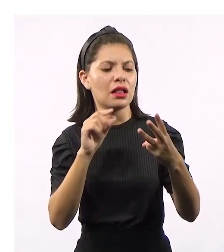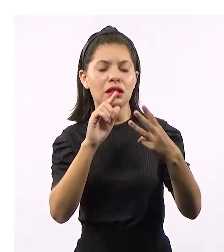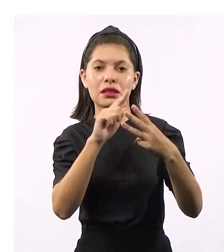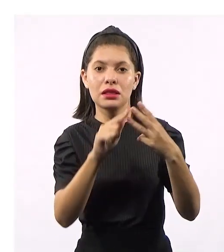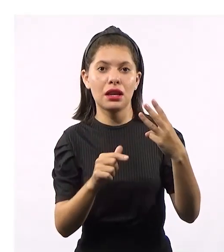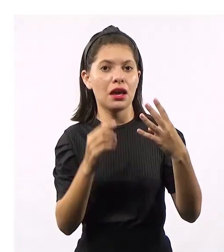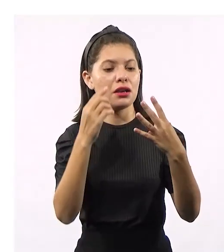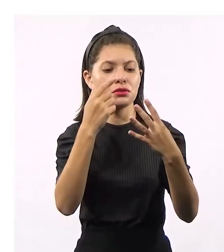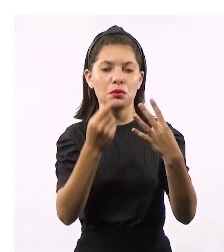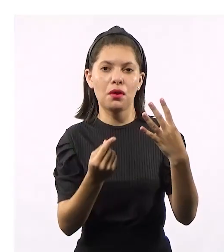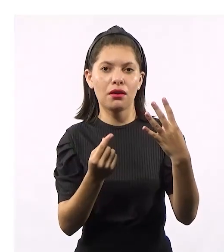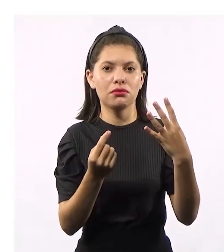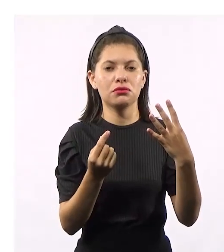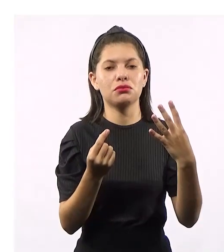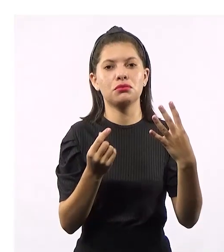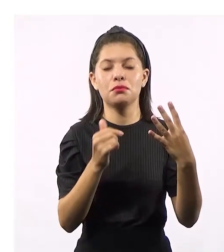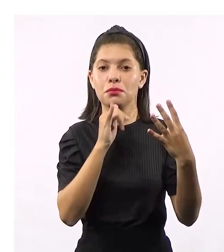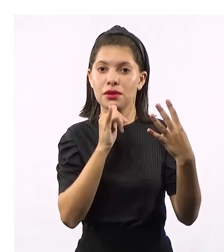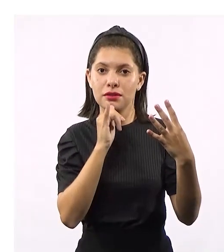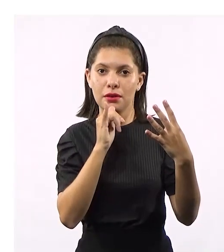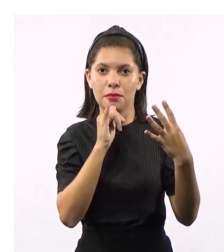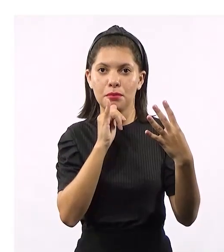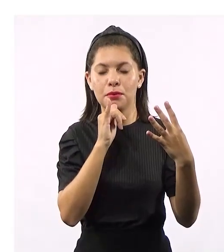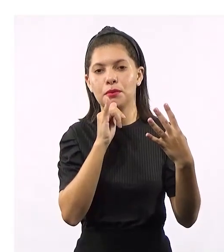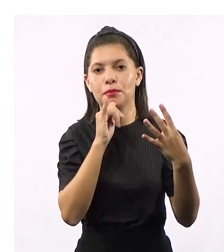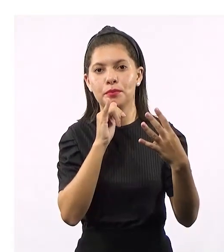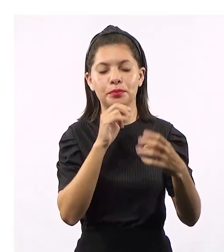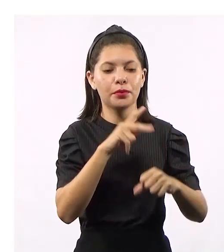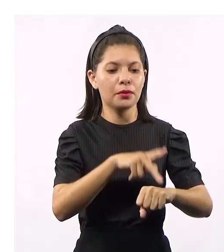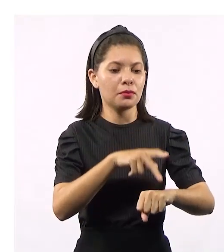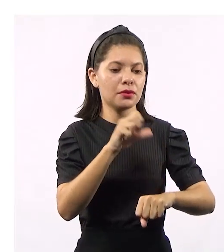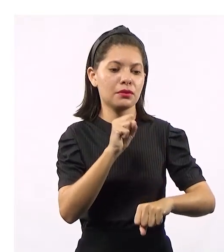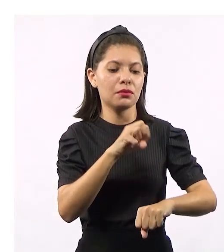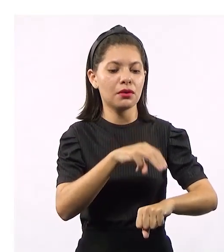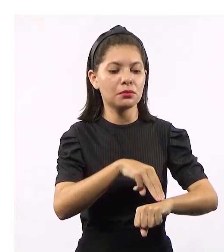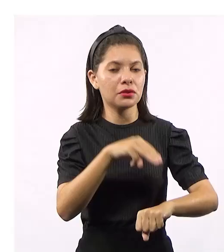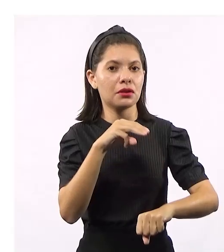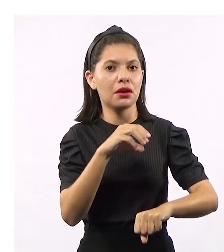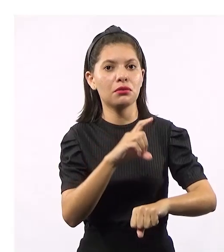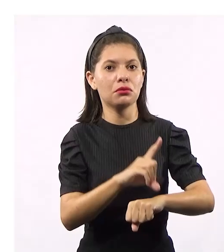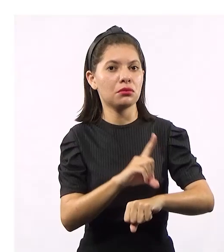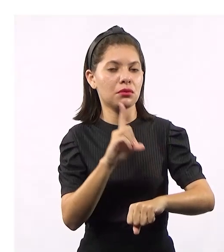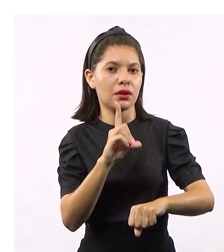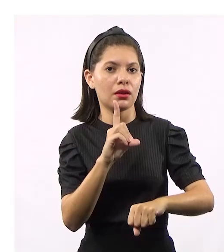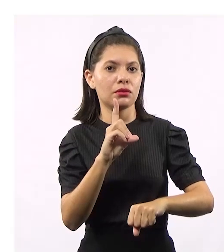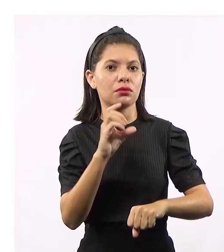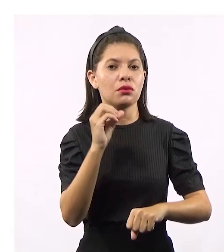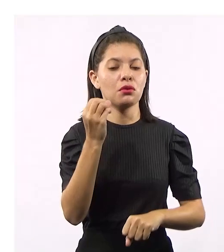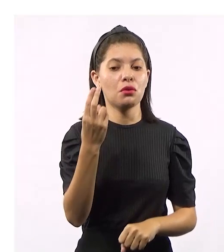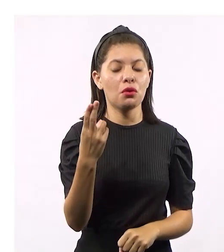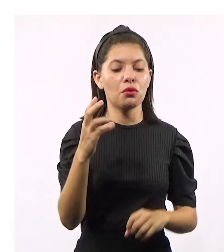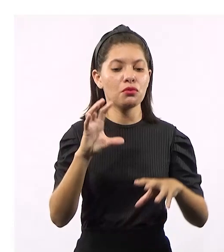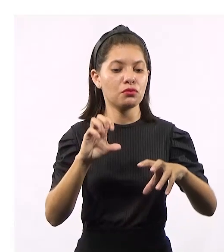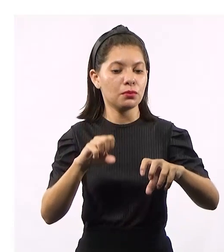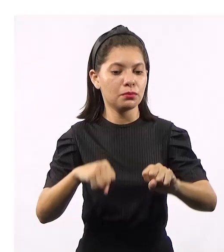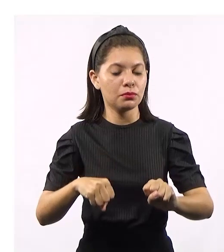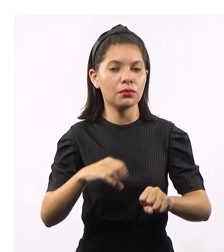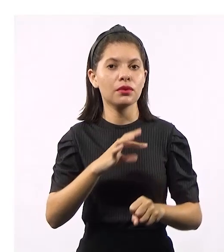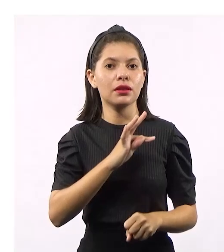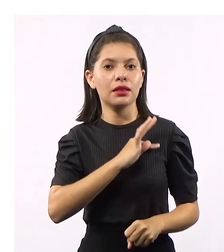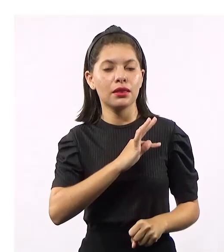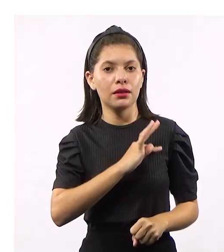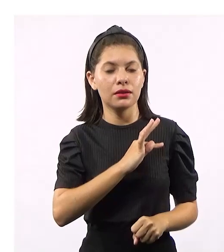opções, 3, 4. Por exemplo, o nível de formação, graduado, pós-graduado, mestrado, doutorado, PhD, ou só a formação técnica,